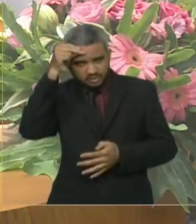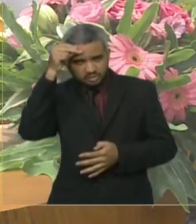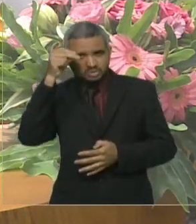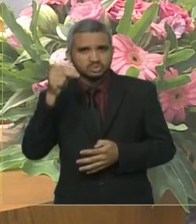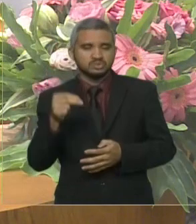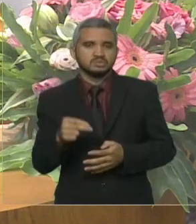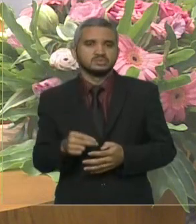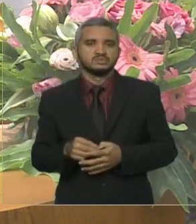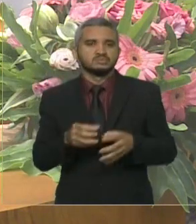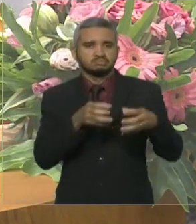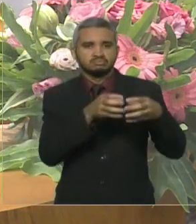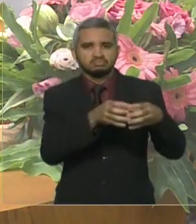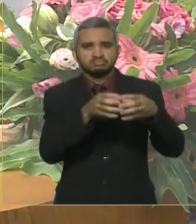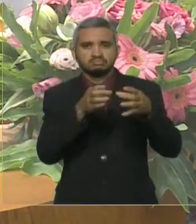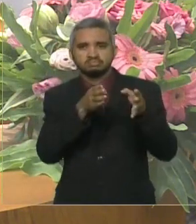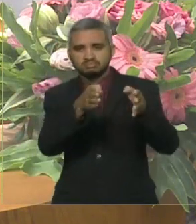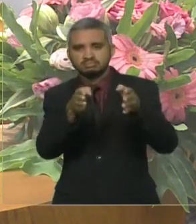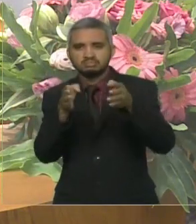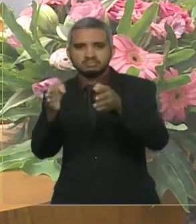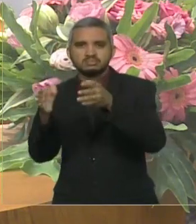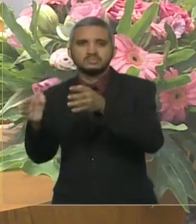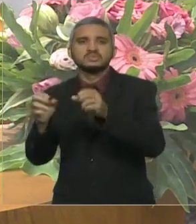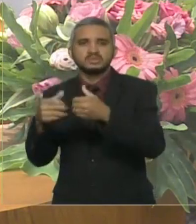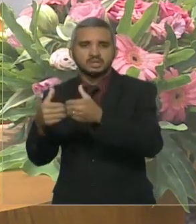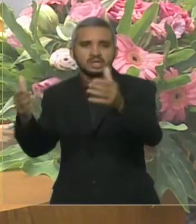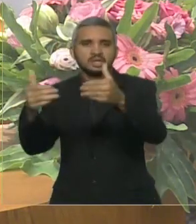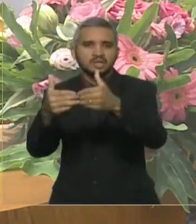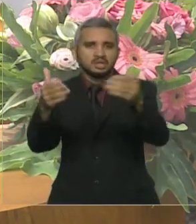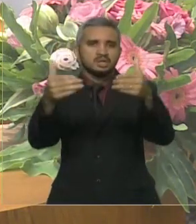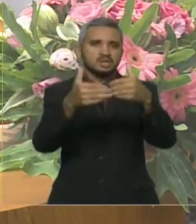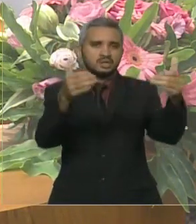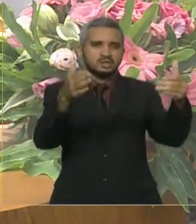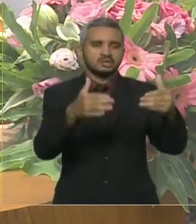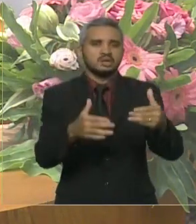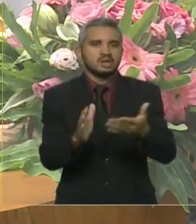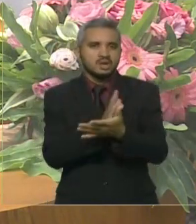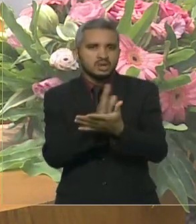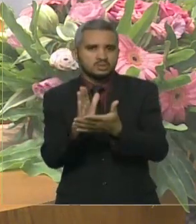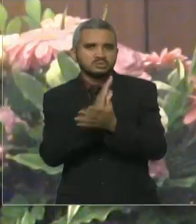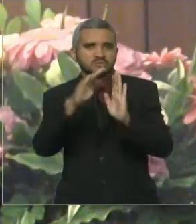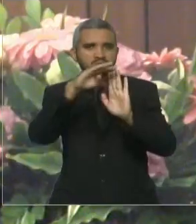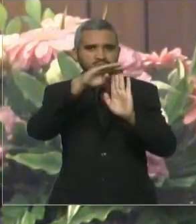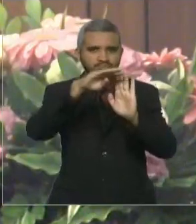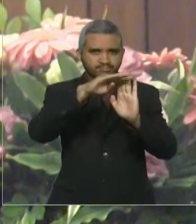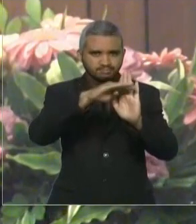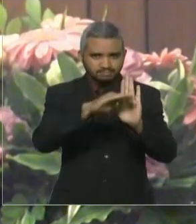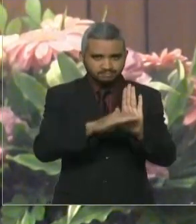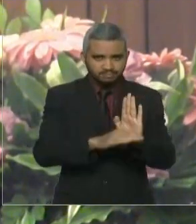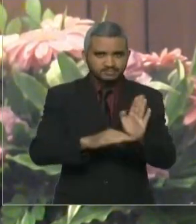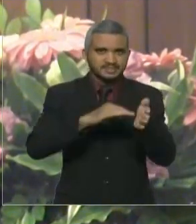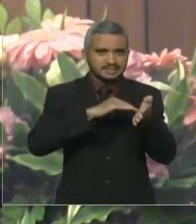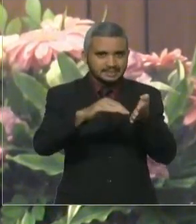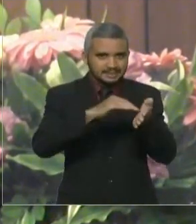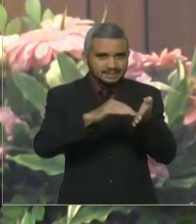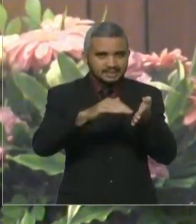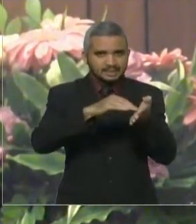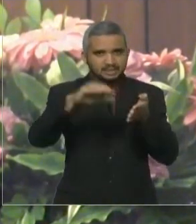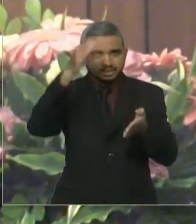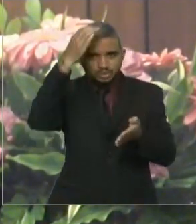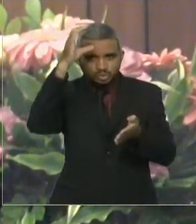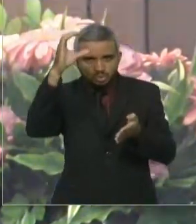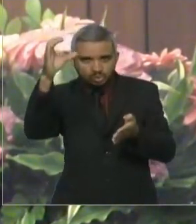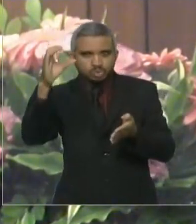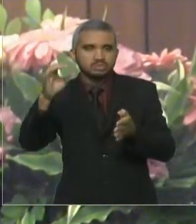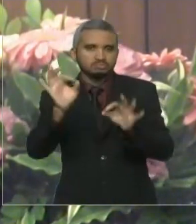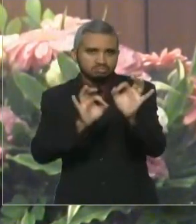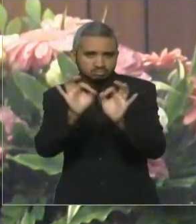ocasiões, em algumas inaugurações, em alguns eventos preparados pela Secretaria de Cultura do